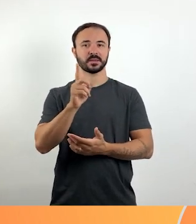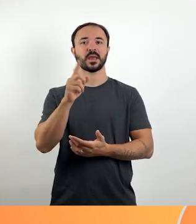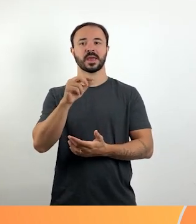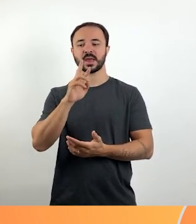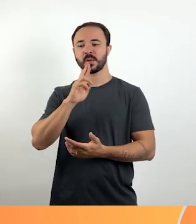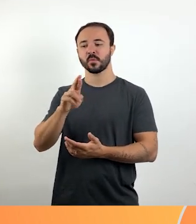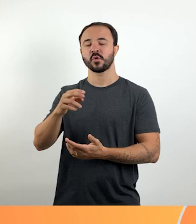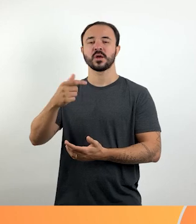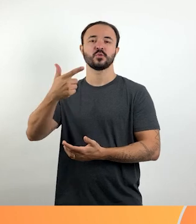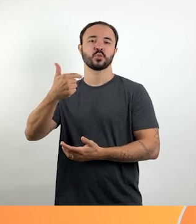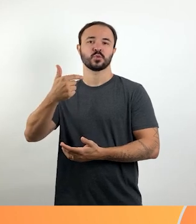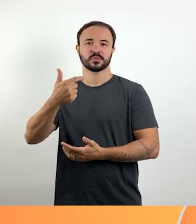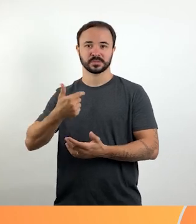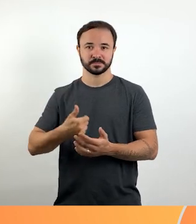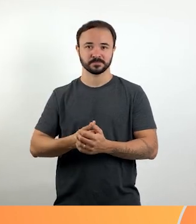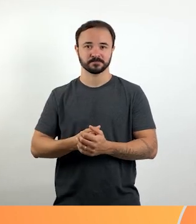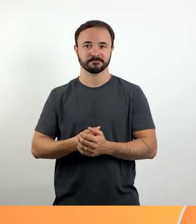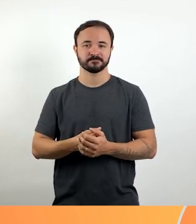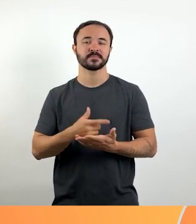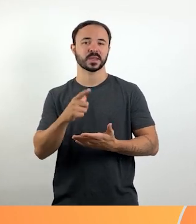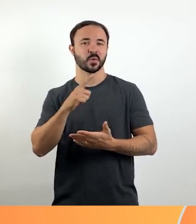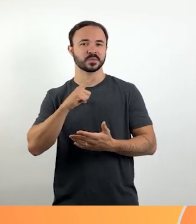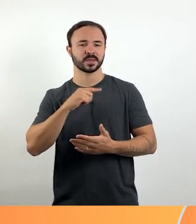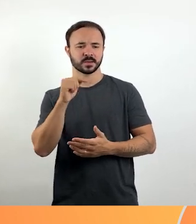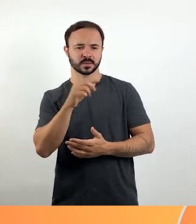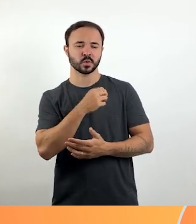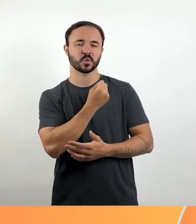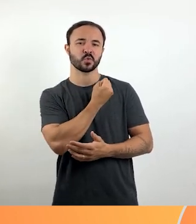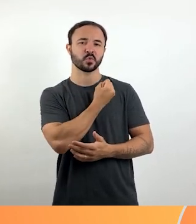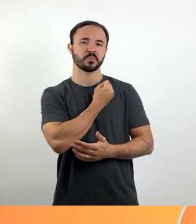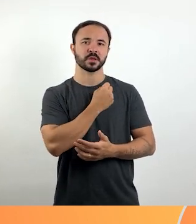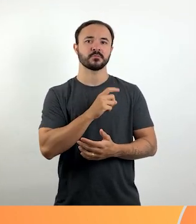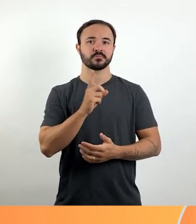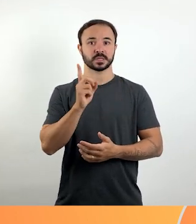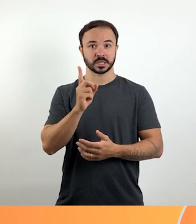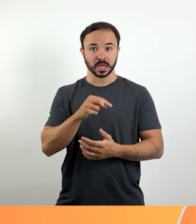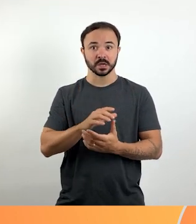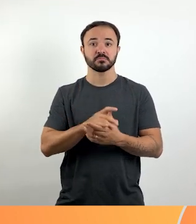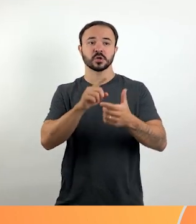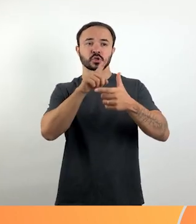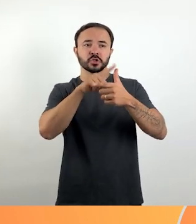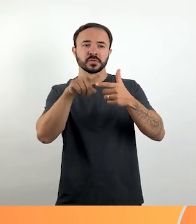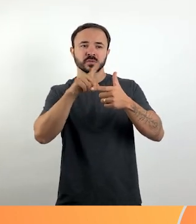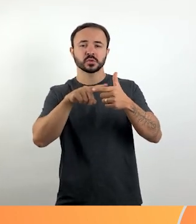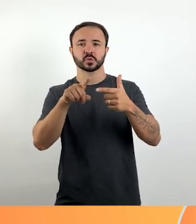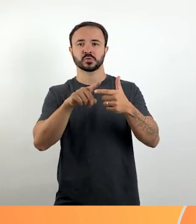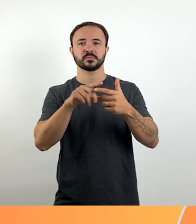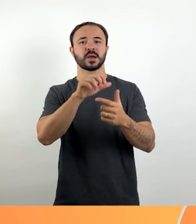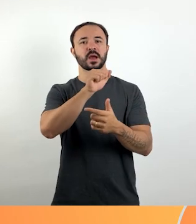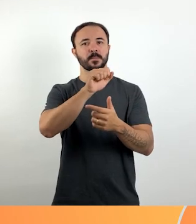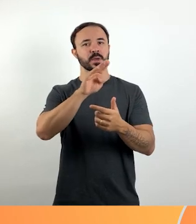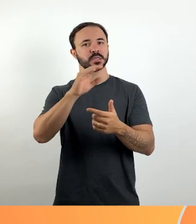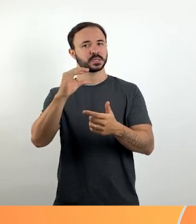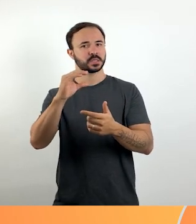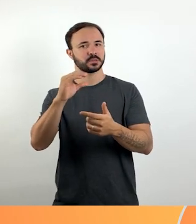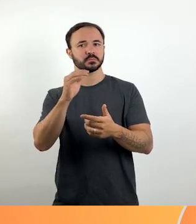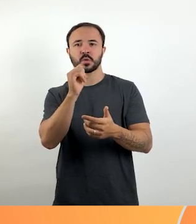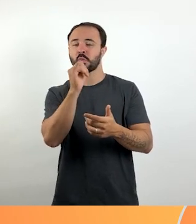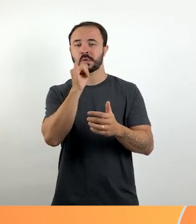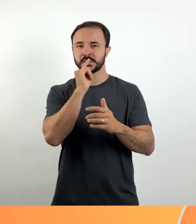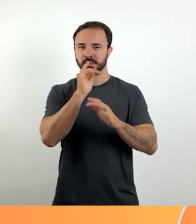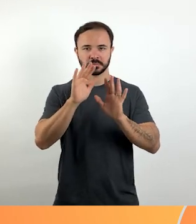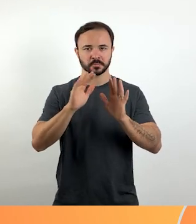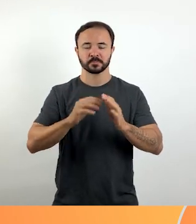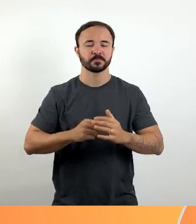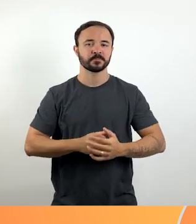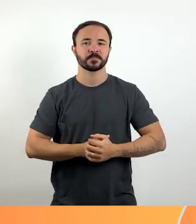tenho um número em que AB é divisor de ABC. É um exemplo que eu estou dando, certo? E o que é que ele quer saber? Ele